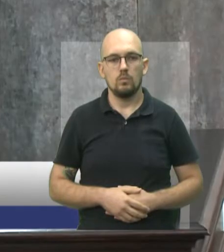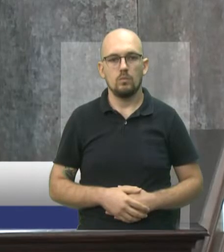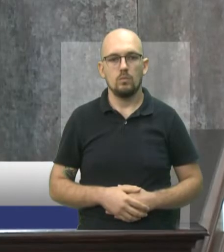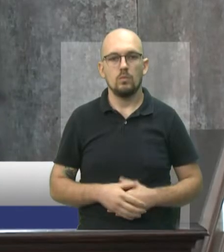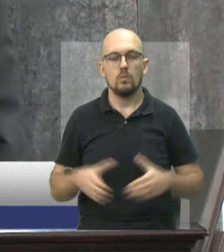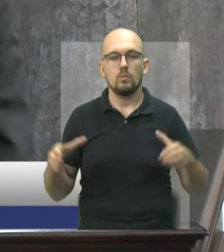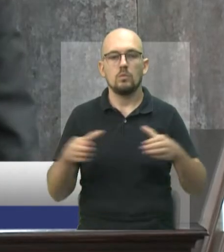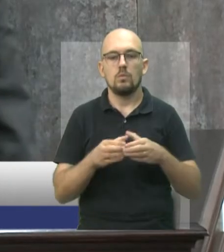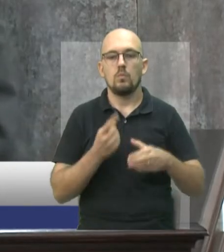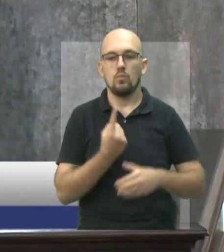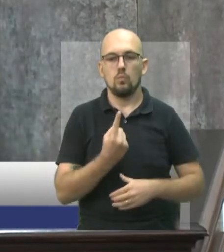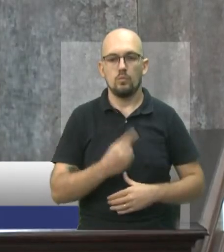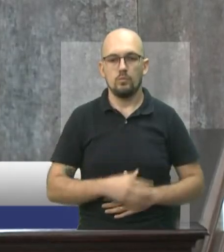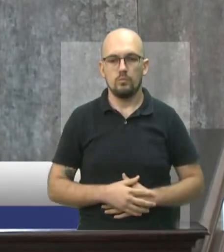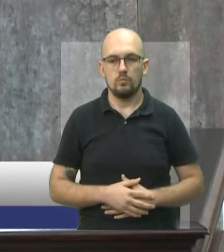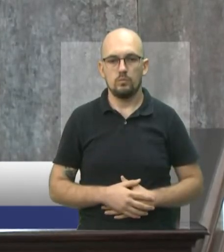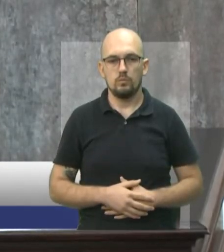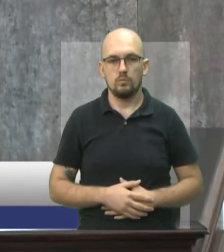Chapa 1.